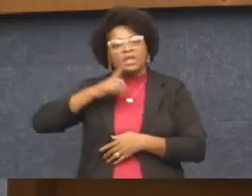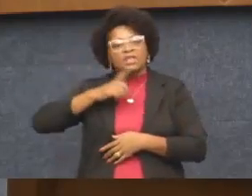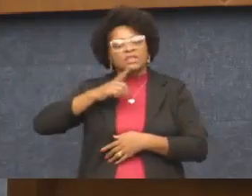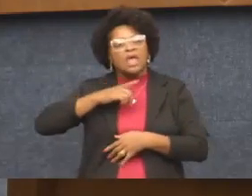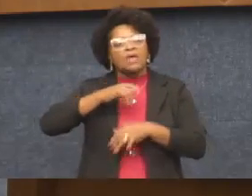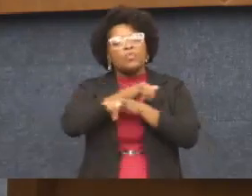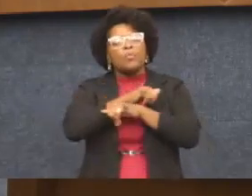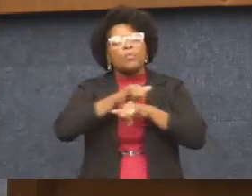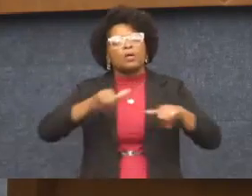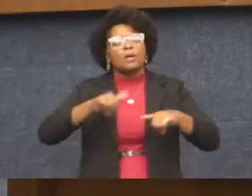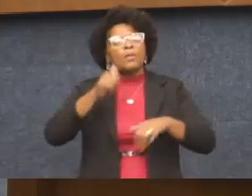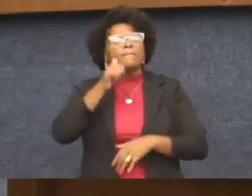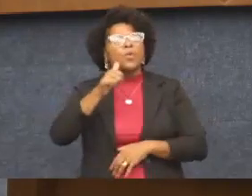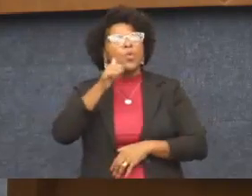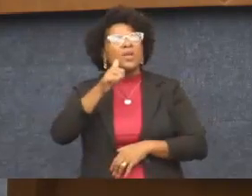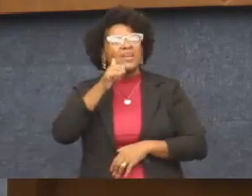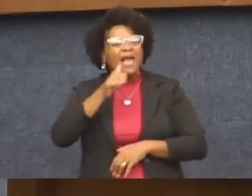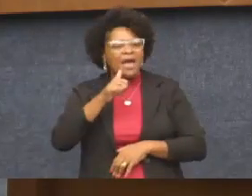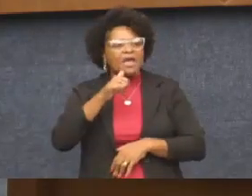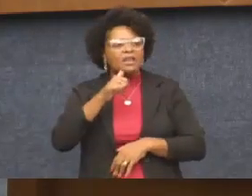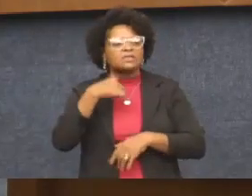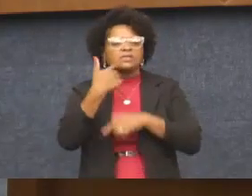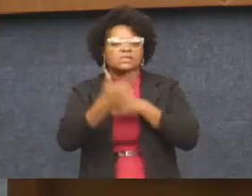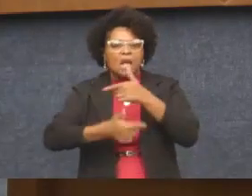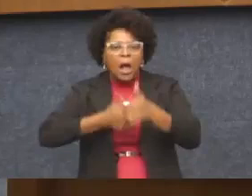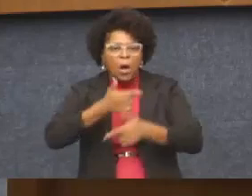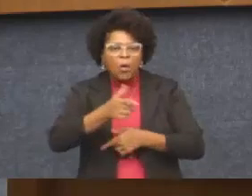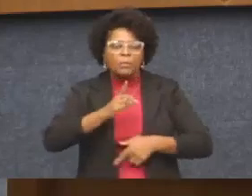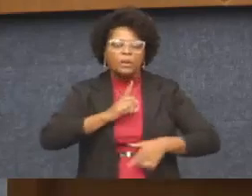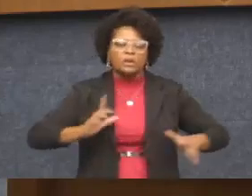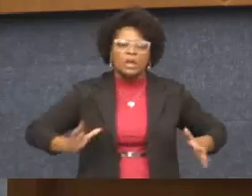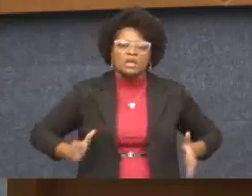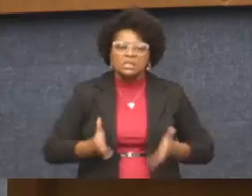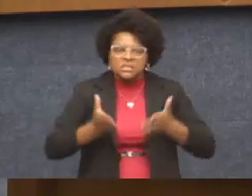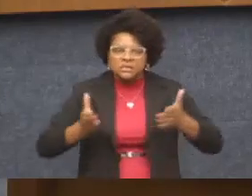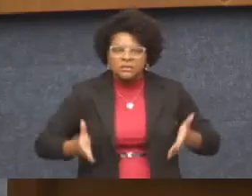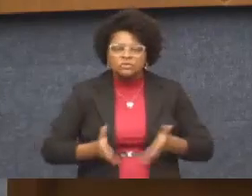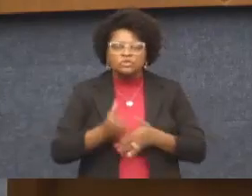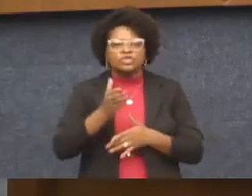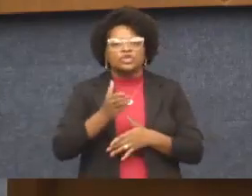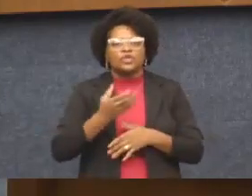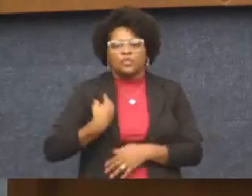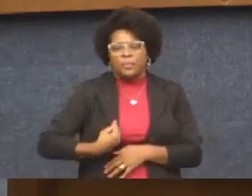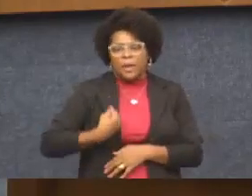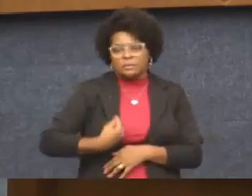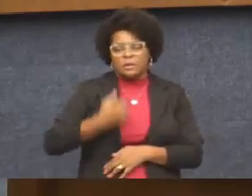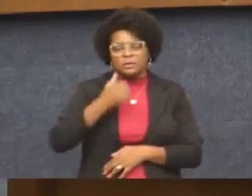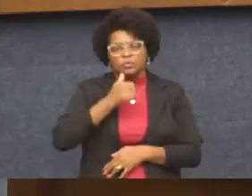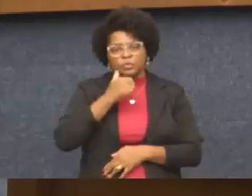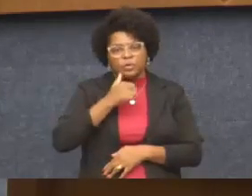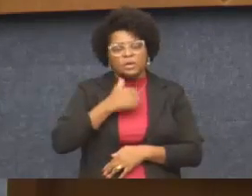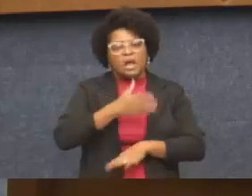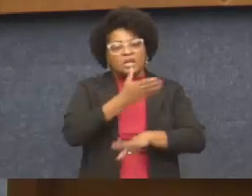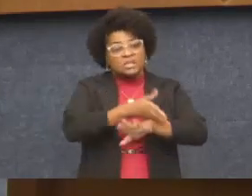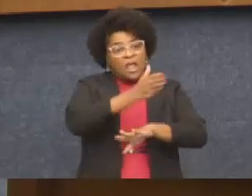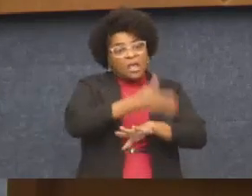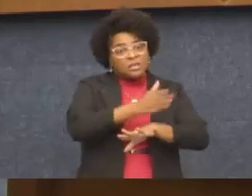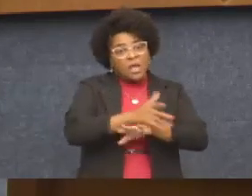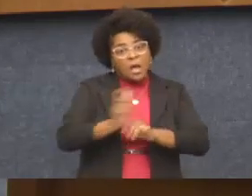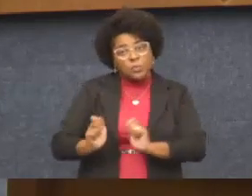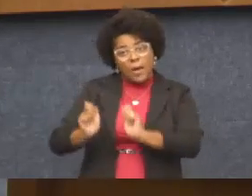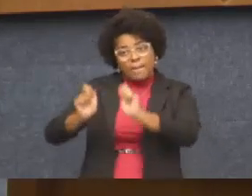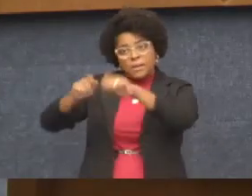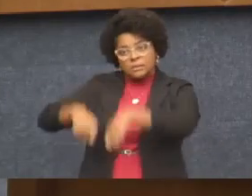a gente tem ali um incentivo à participação de mulheres, dando treinamento, capacitação, para que elas possam ocupar